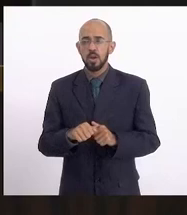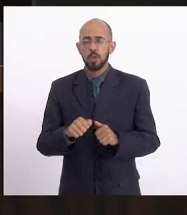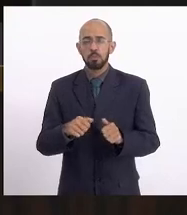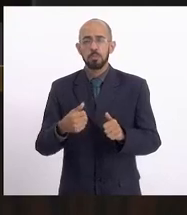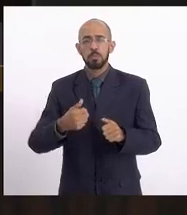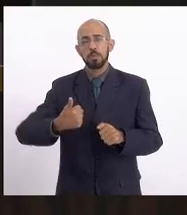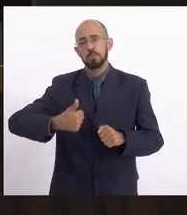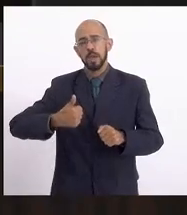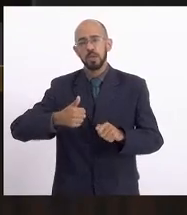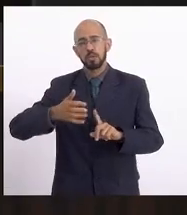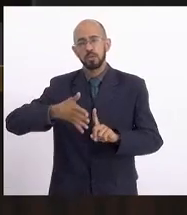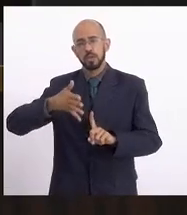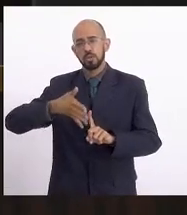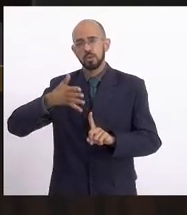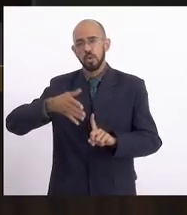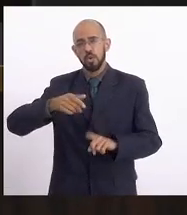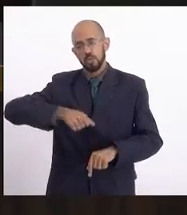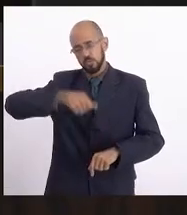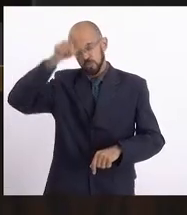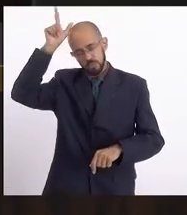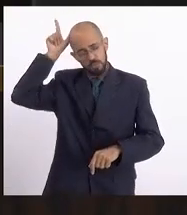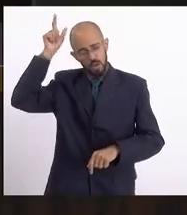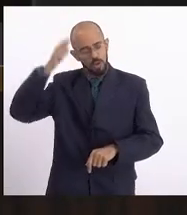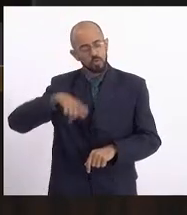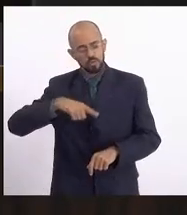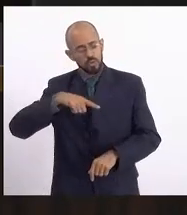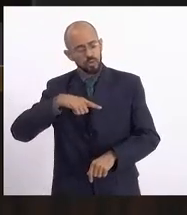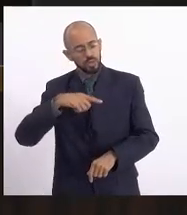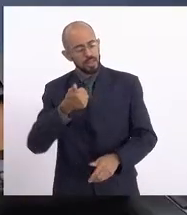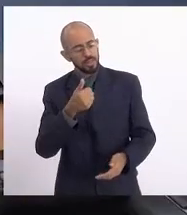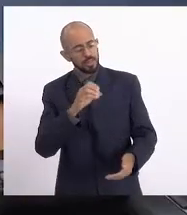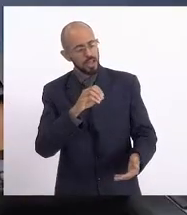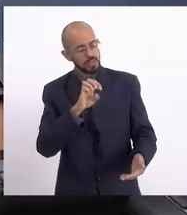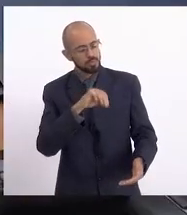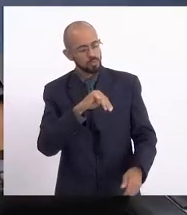Vossa Excelência dispõe de 10 minutos no tempo regimental.